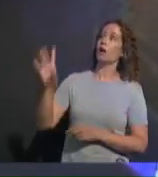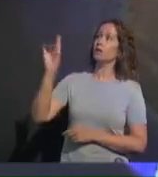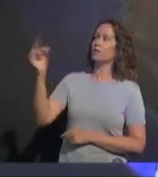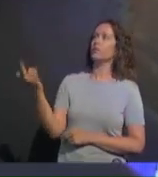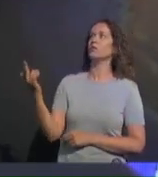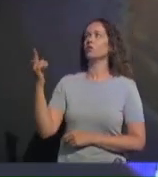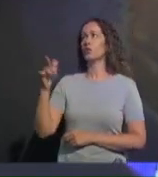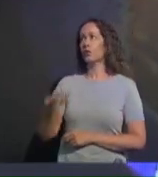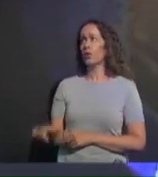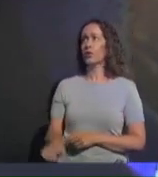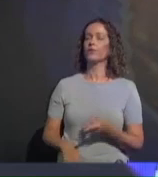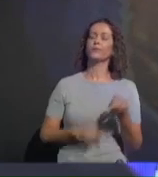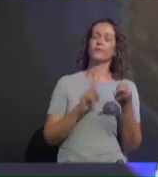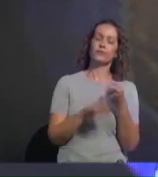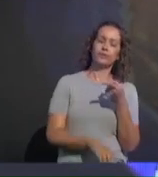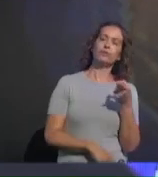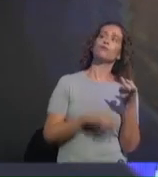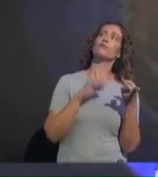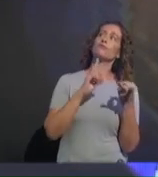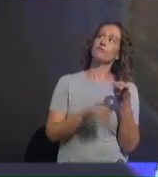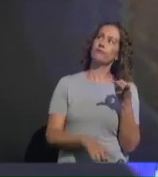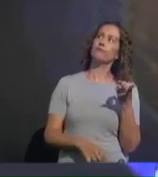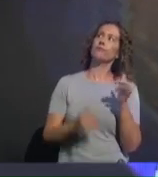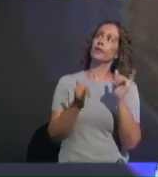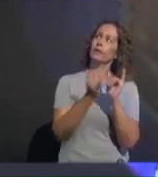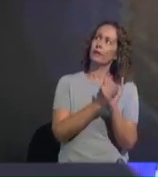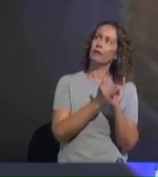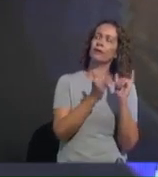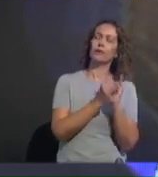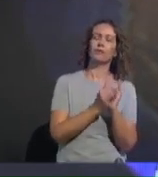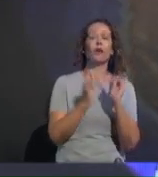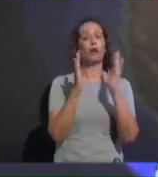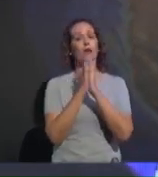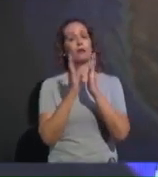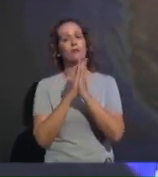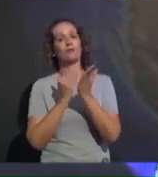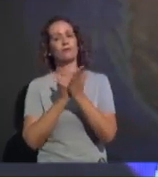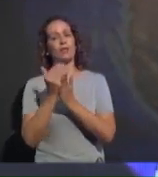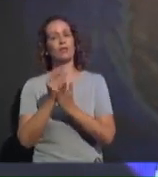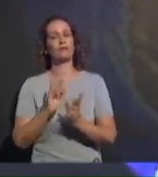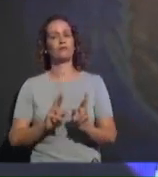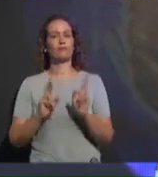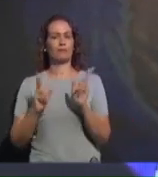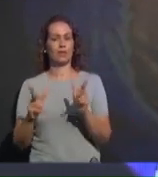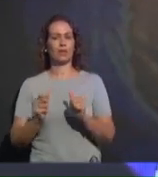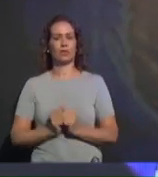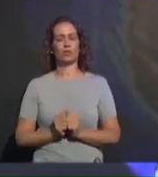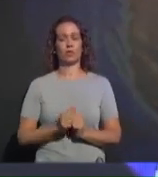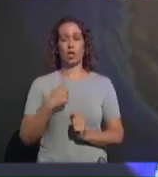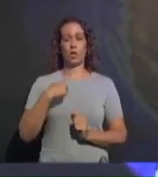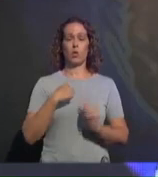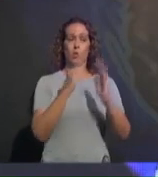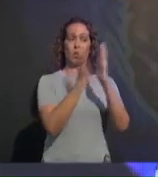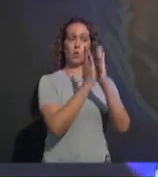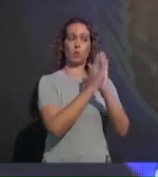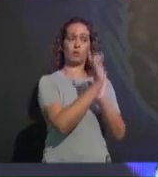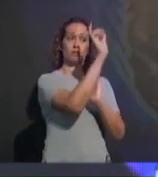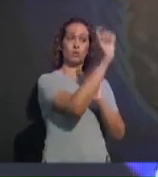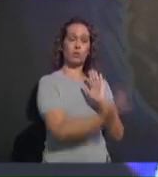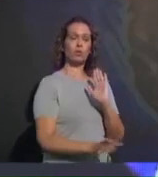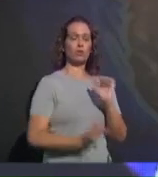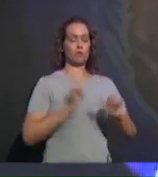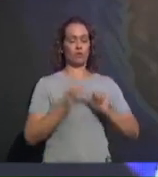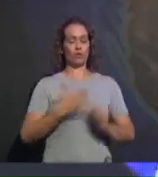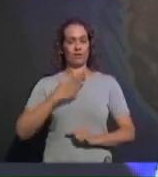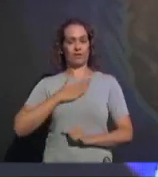Senhor novamente a vida de fulano. Aí sua oração começa a mudar, porque quando você começa a orar por alguém, não muda a pessoa, muda você. Aí você começa a falar